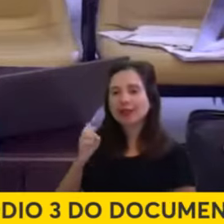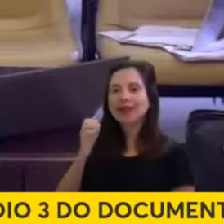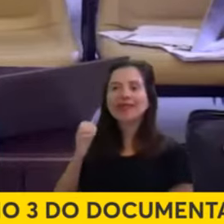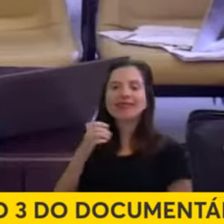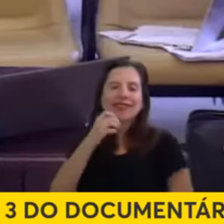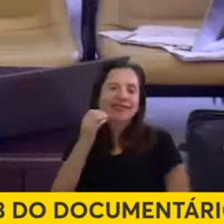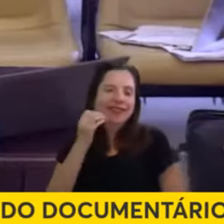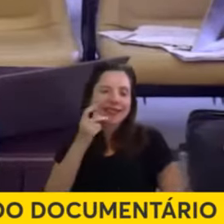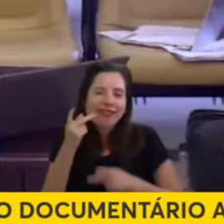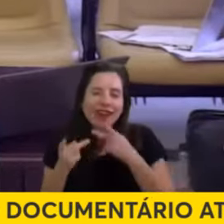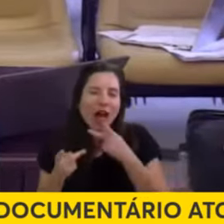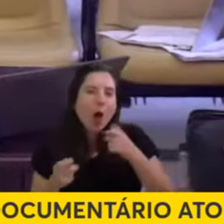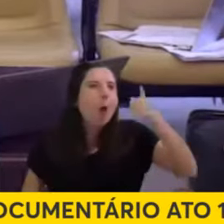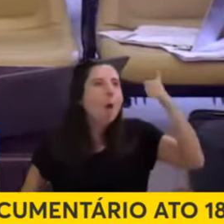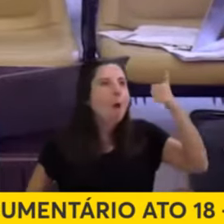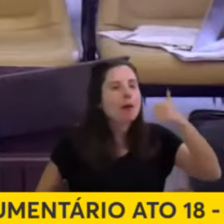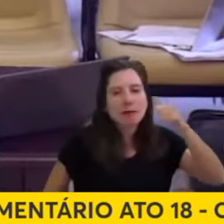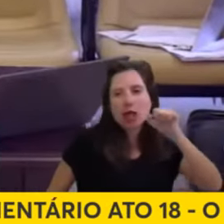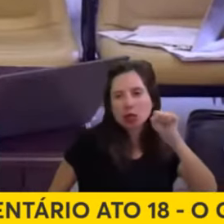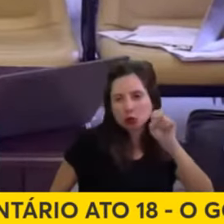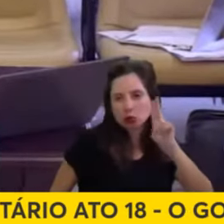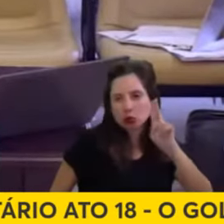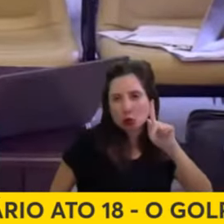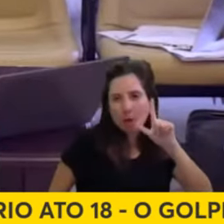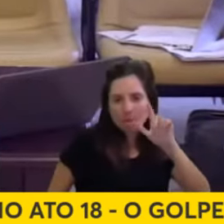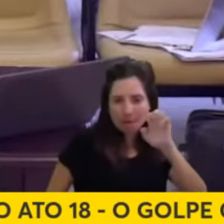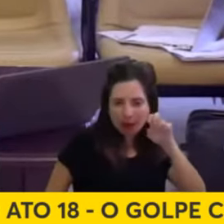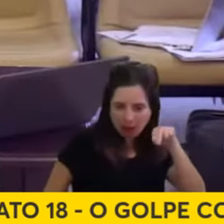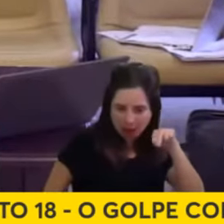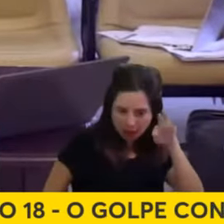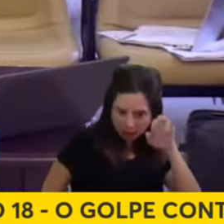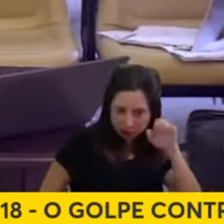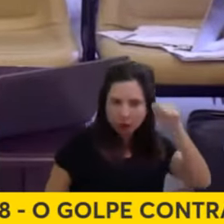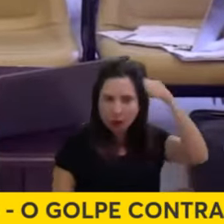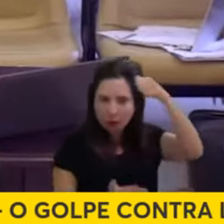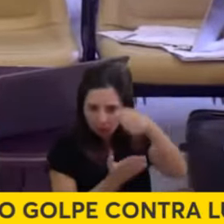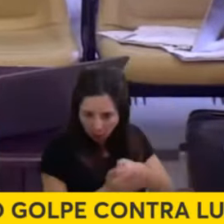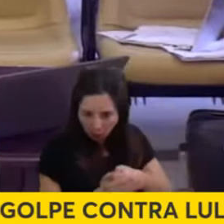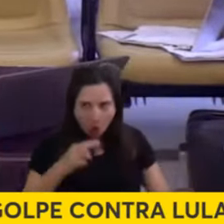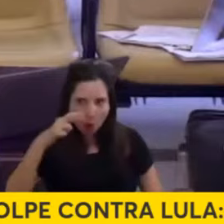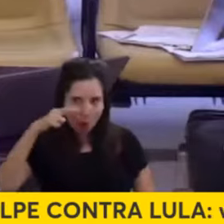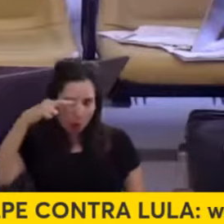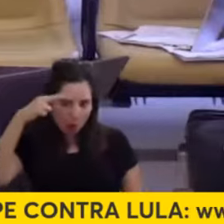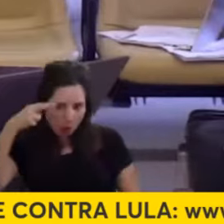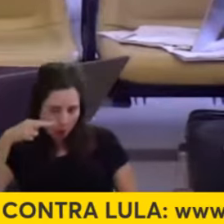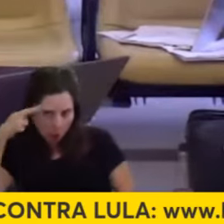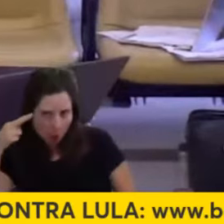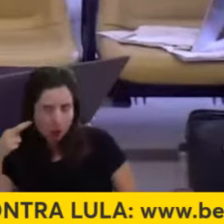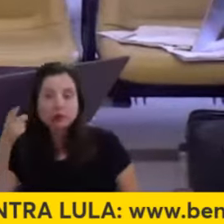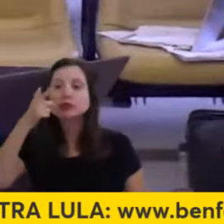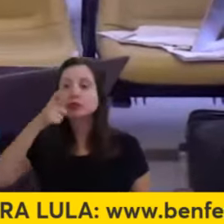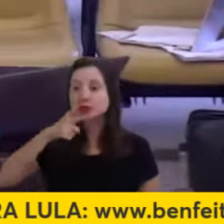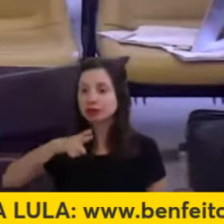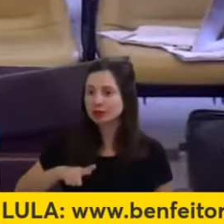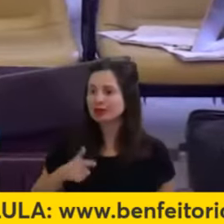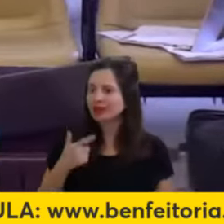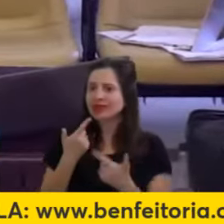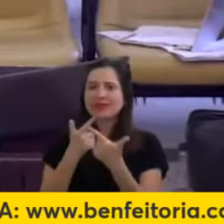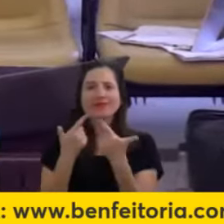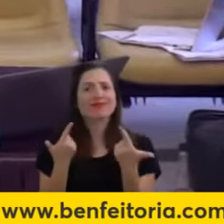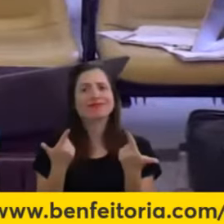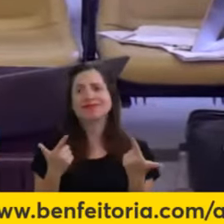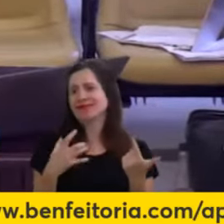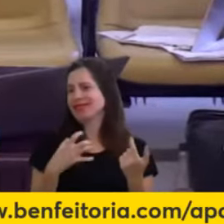que o primeiro suplente pagou o moro pro moro deixar ele ser primeiro su uma coisa de novo não tem sentido nenhum mas